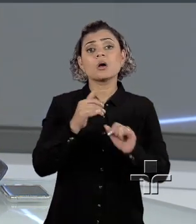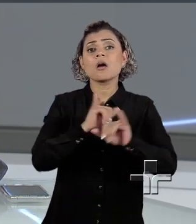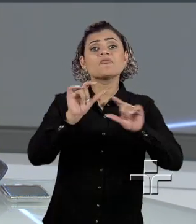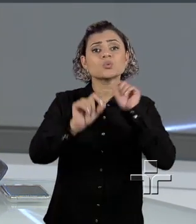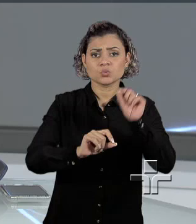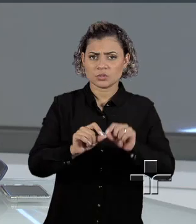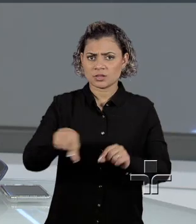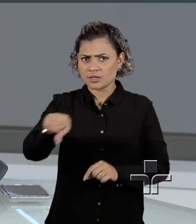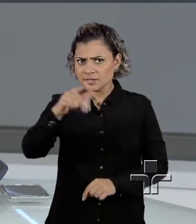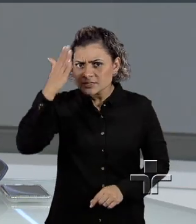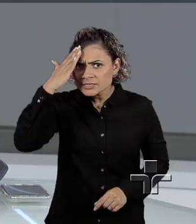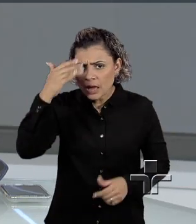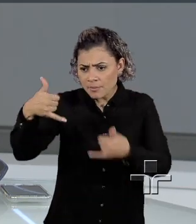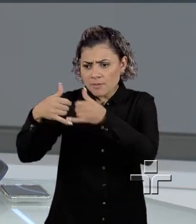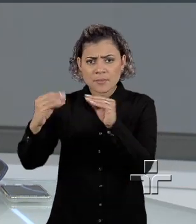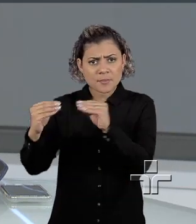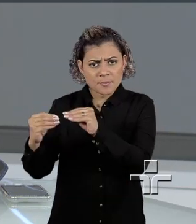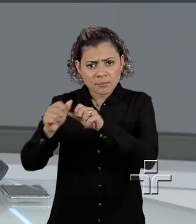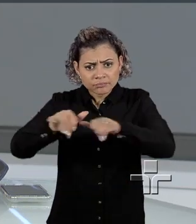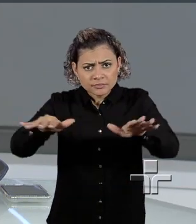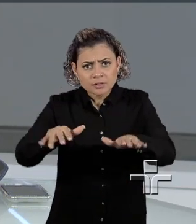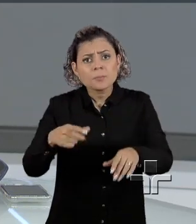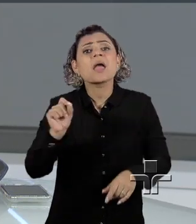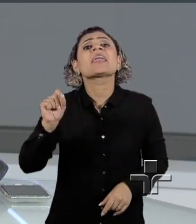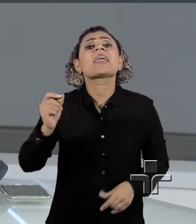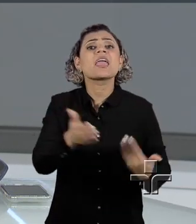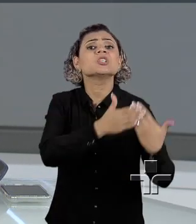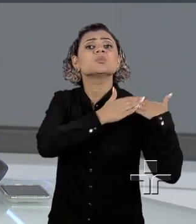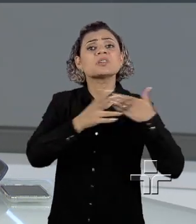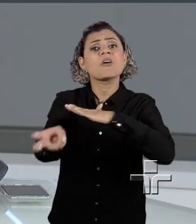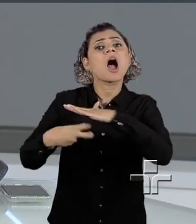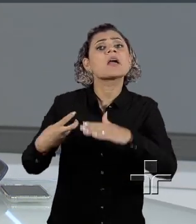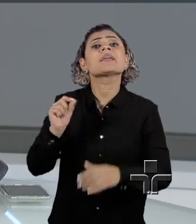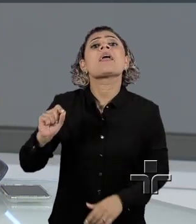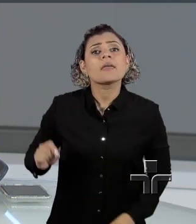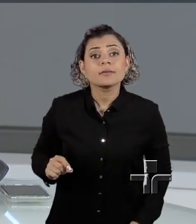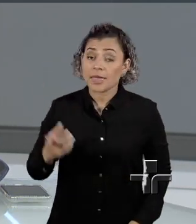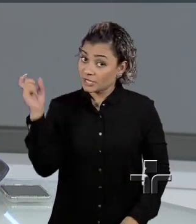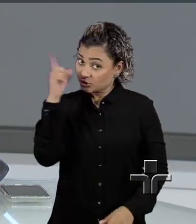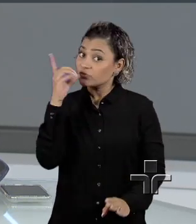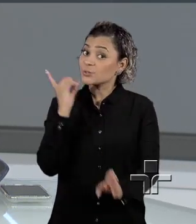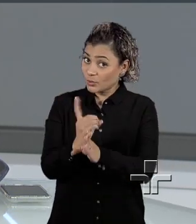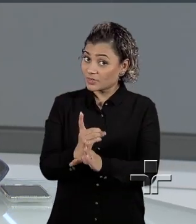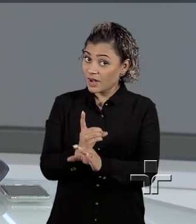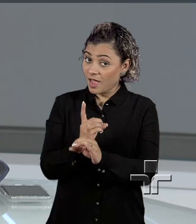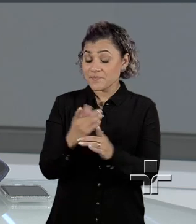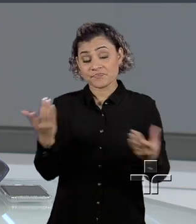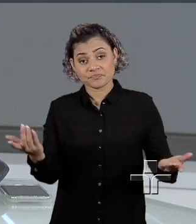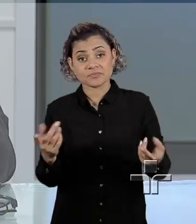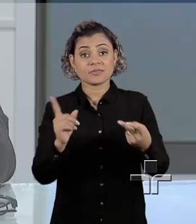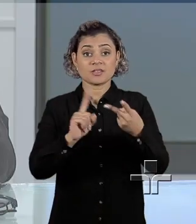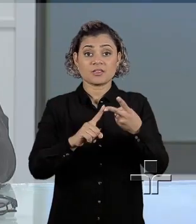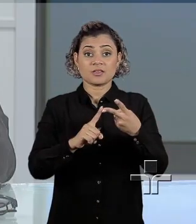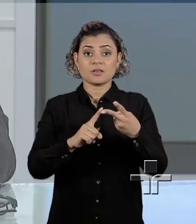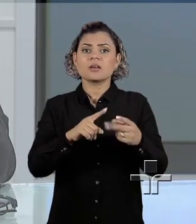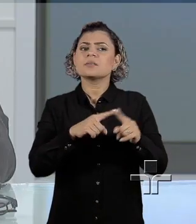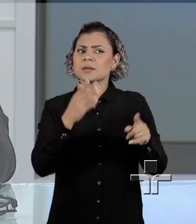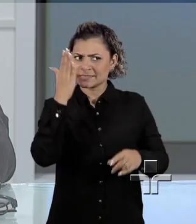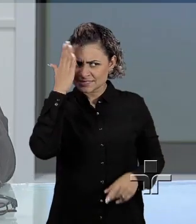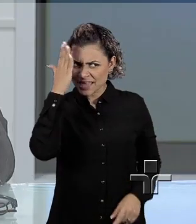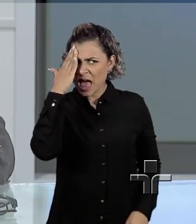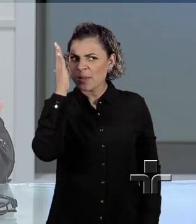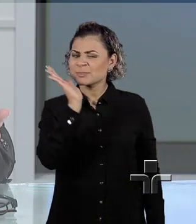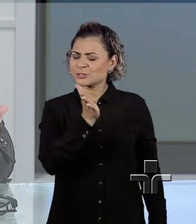sabe que teve os vazamentos, como que não sabe quem vazou? Porque é hacker, né? É mais difícil achar. Reinaldo Berto... Mas sabe, né? Se